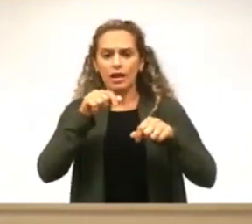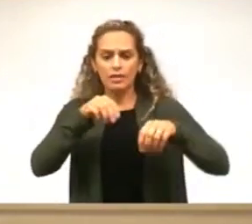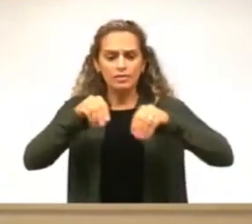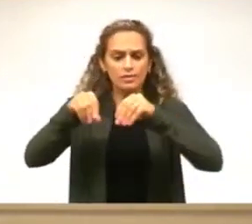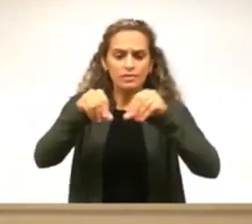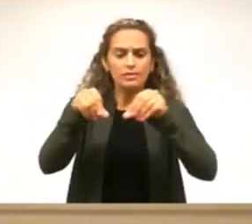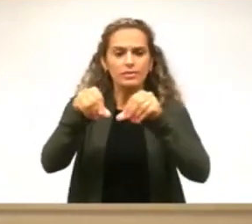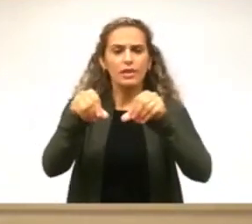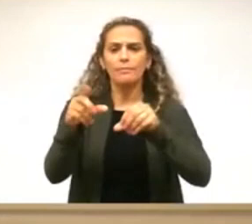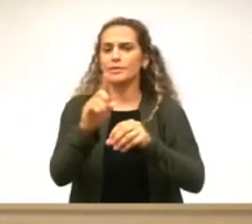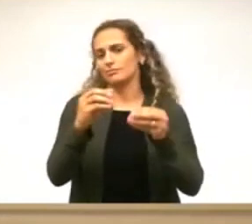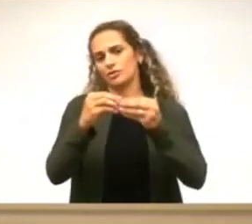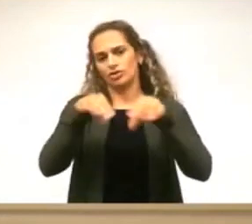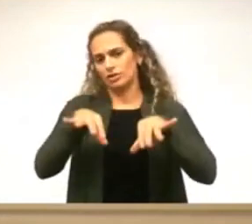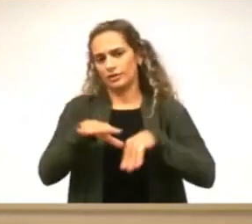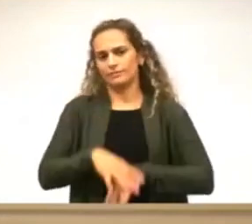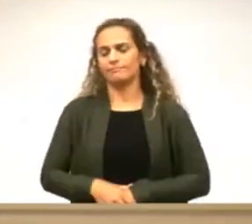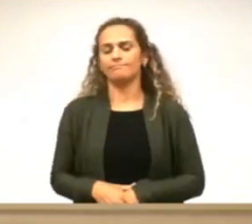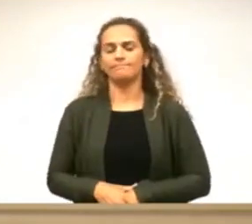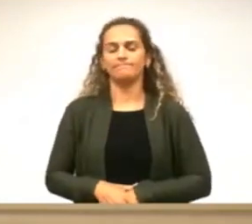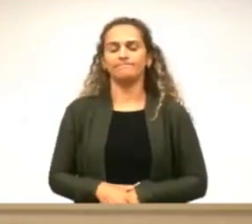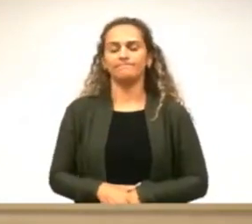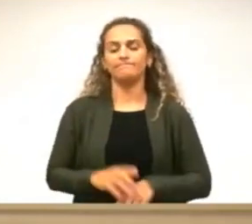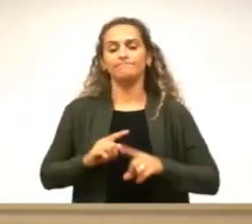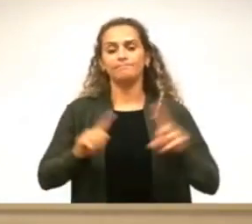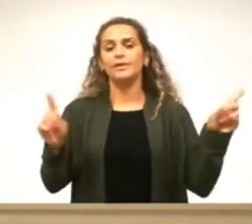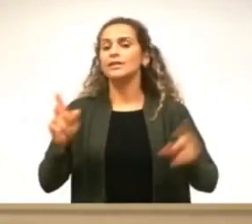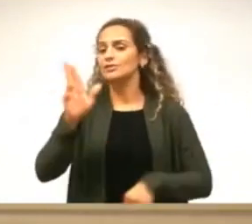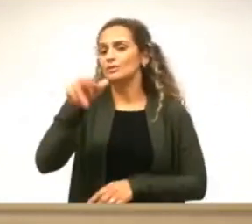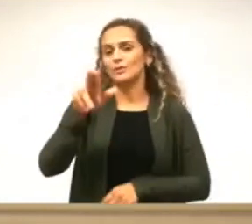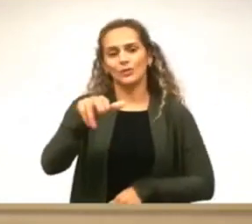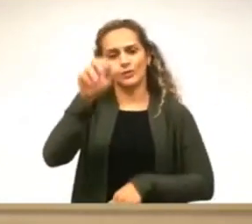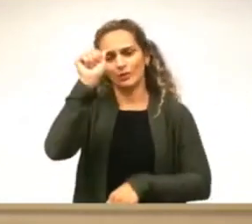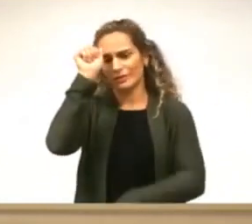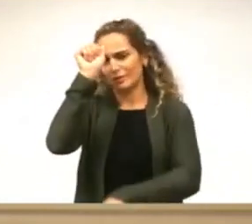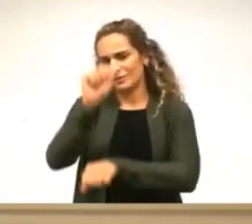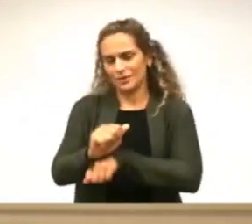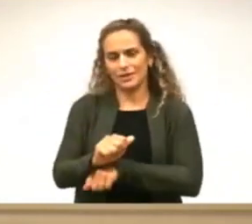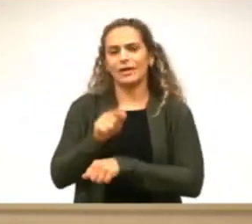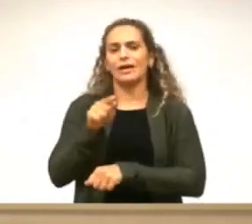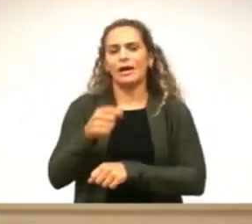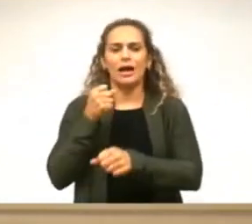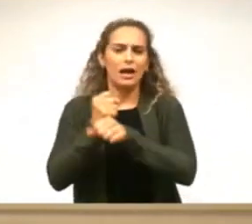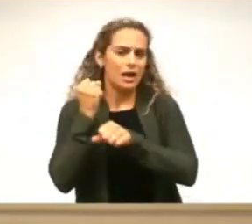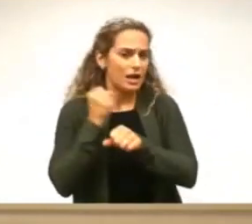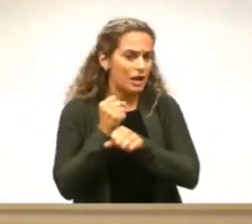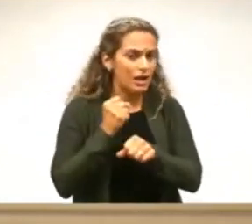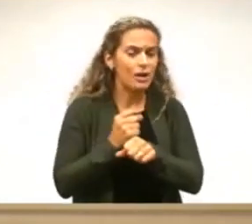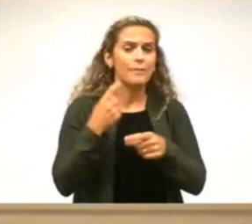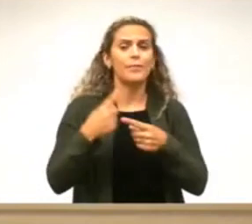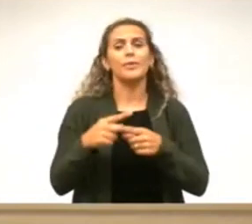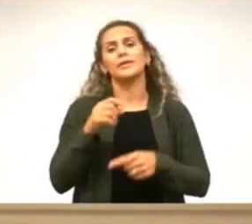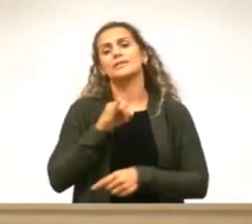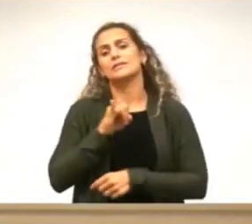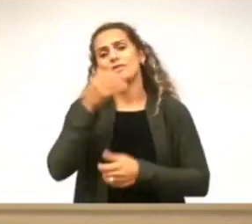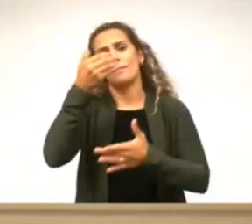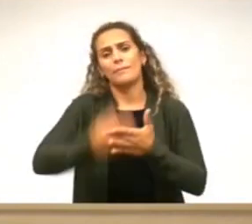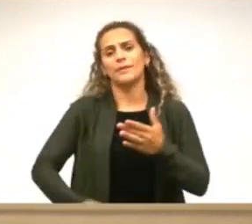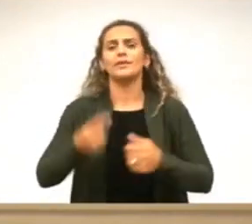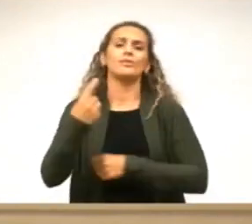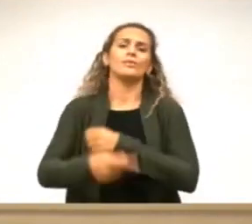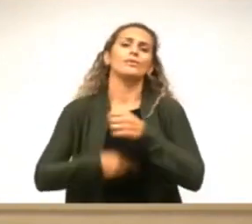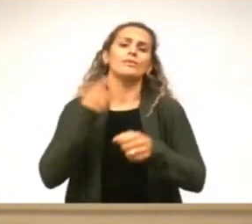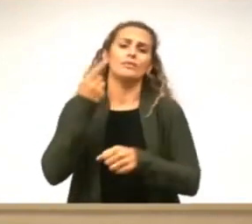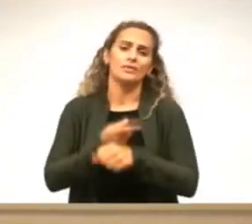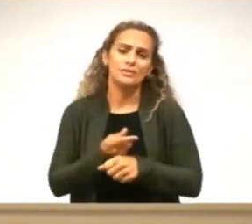retirado, para que não prejudique. Mas, jamais parar aquela obra, senão nós vamos perder um ano. Aí vai esperar